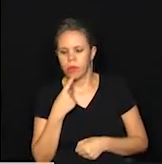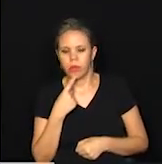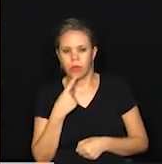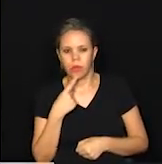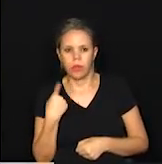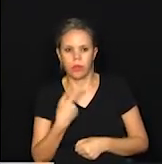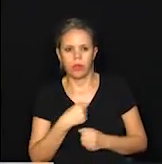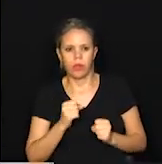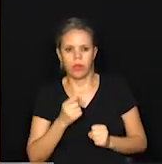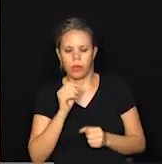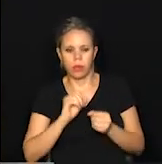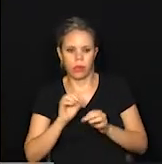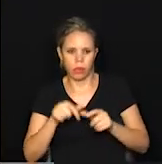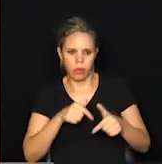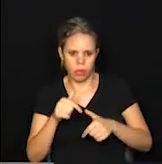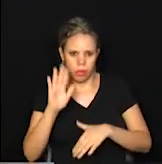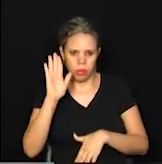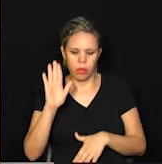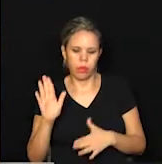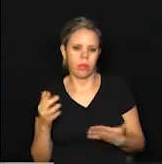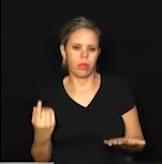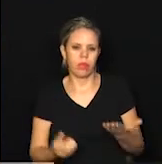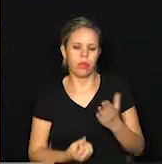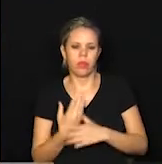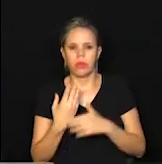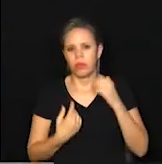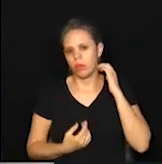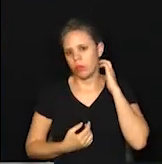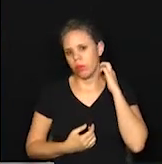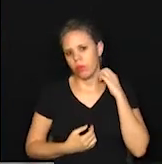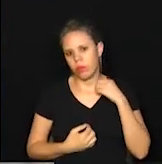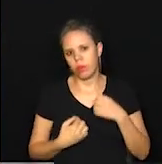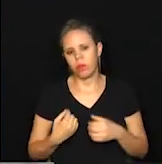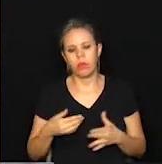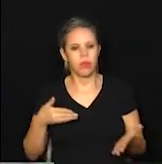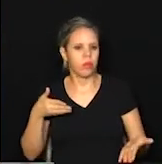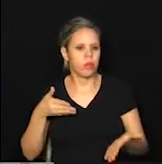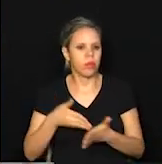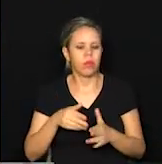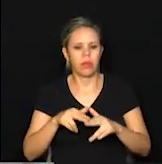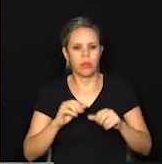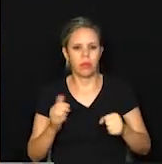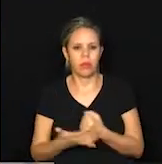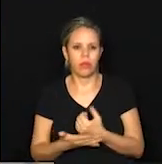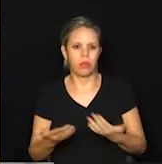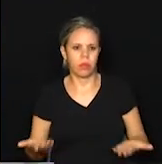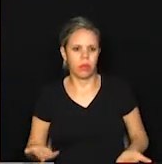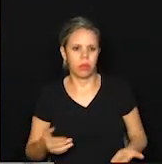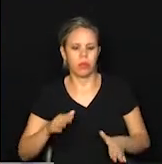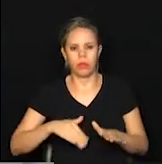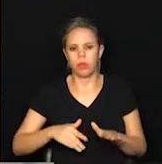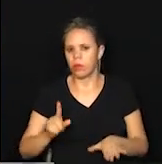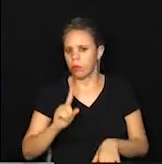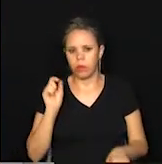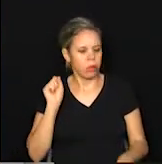podemos fazer mais. Então, o que está acontecendo, estamos impedidos por causa da pandemia, mas os clubes não